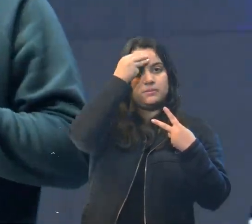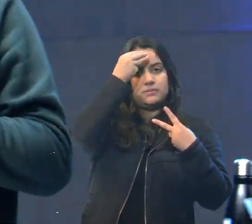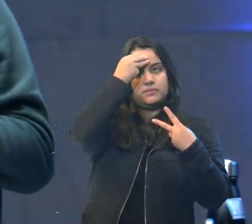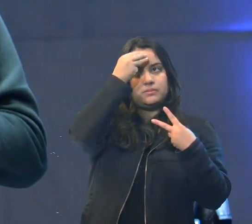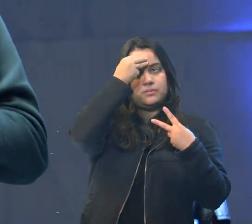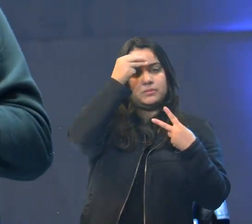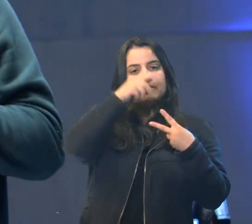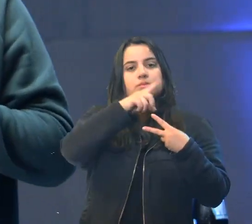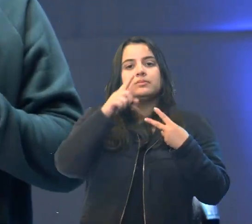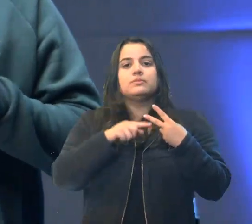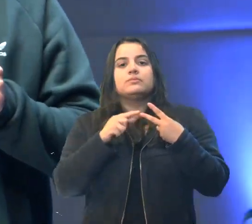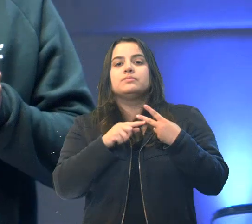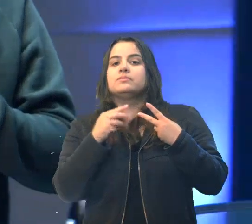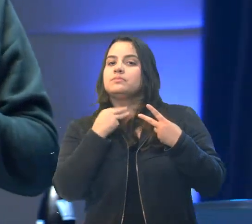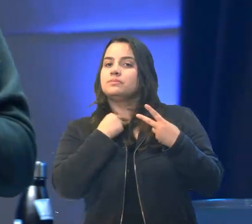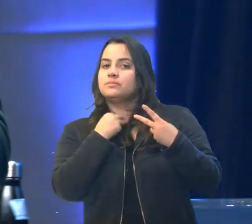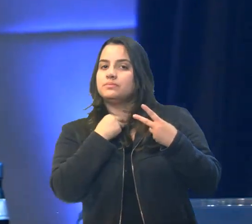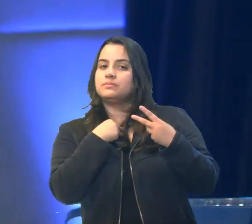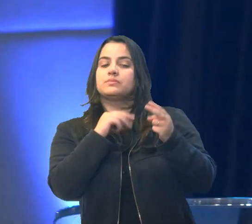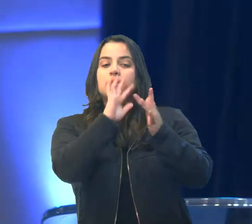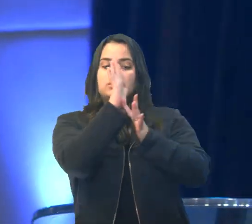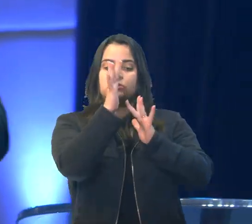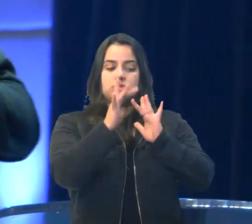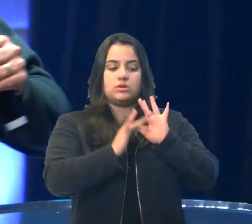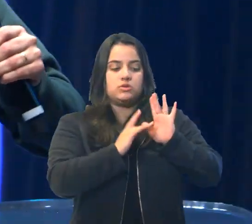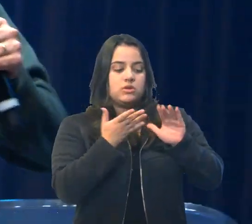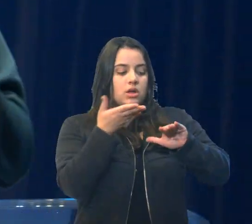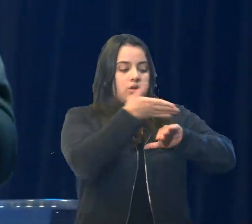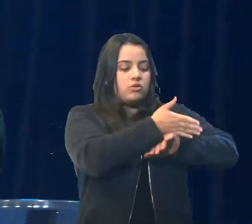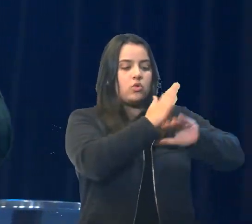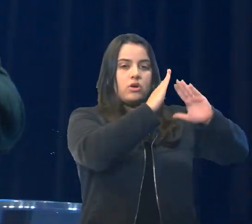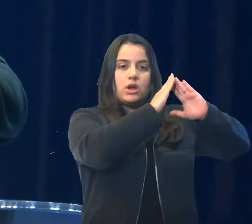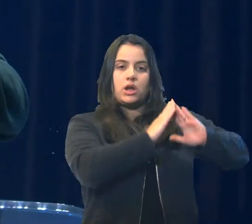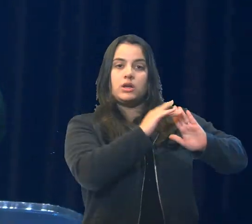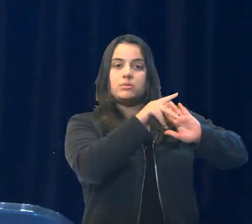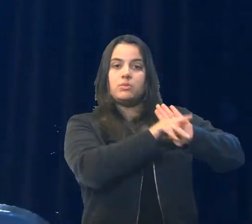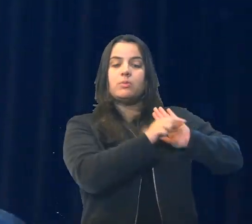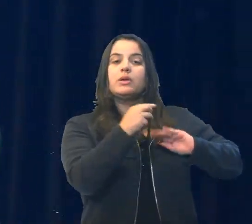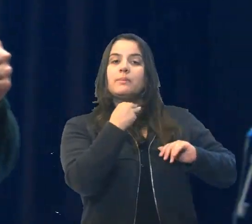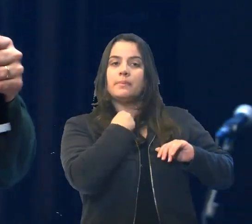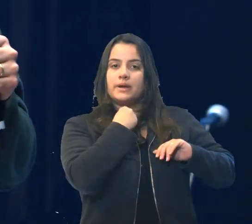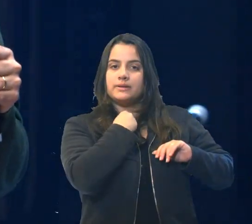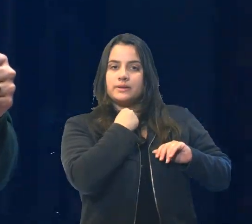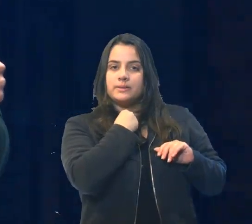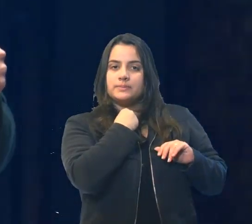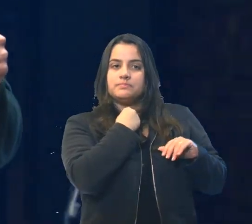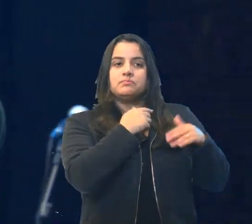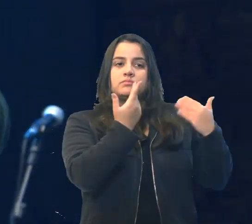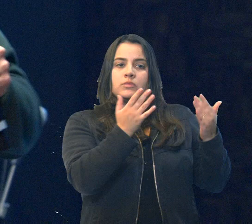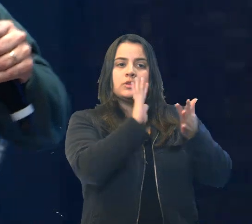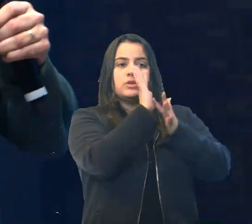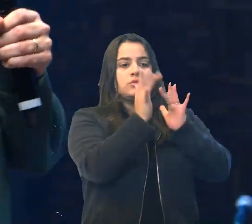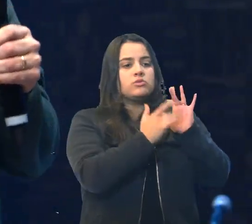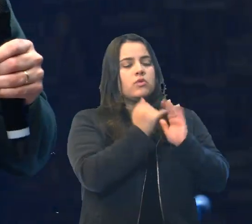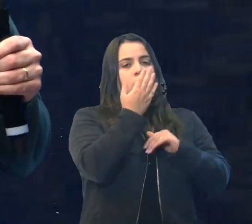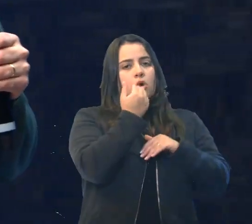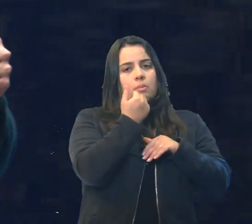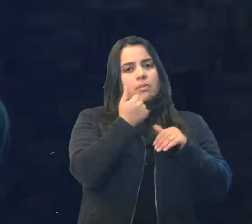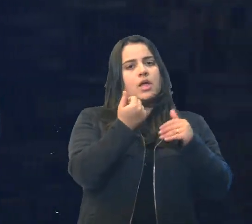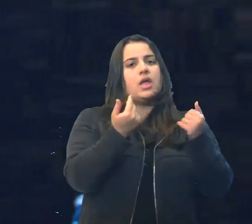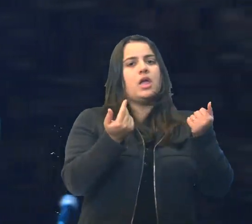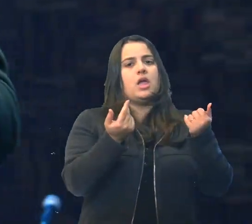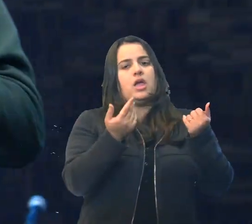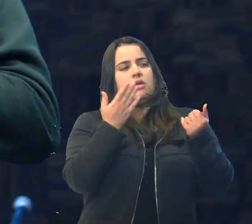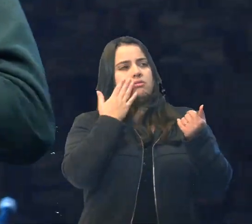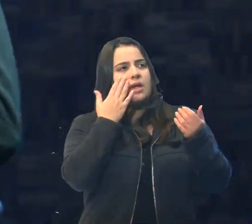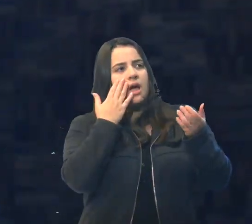de Marta, e ele foi ali comer com eles, estar na mesa com eles, e não apenas para comer, para encher a